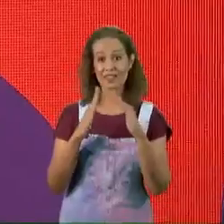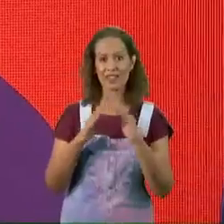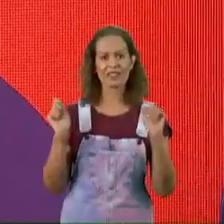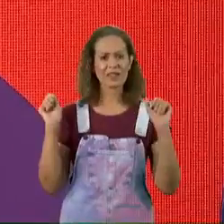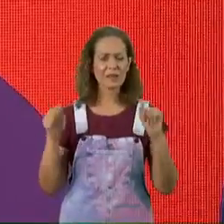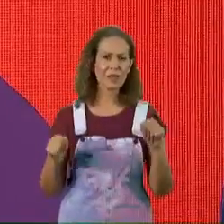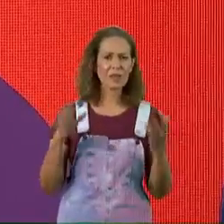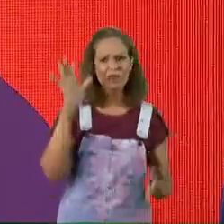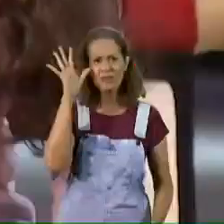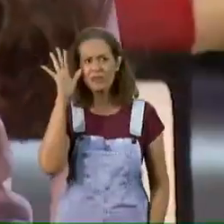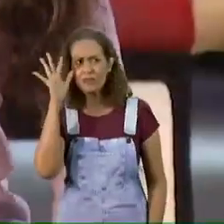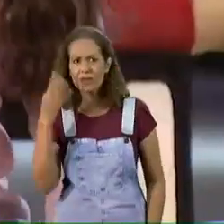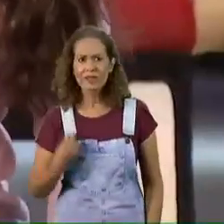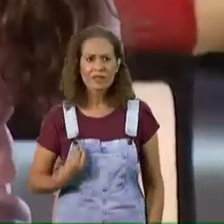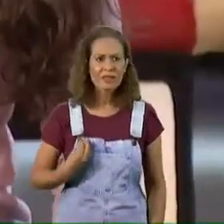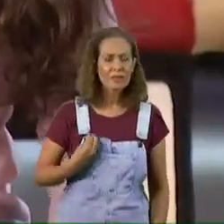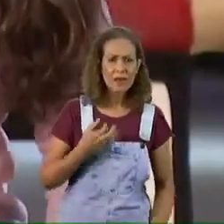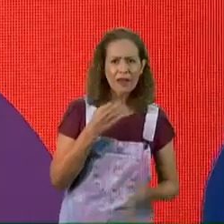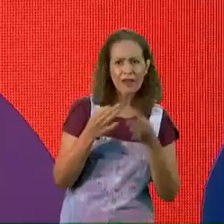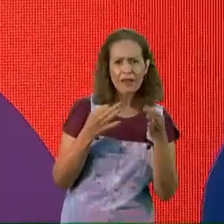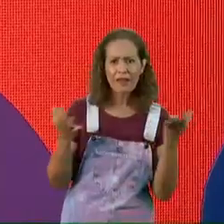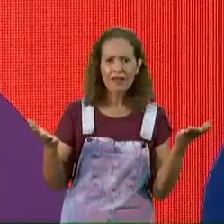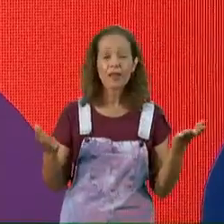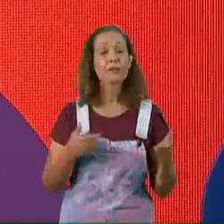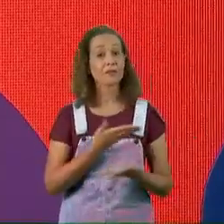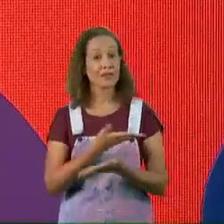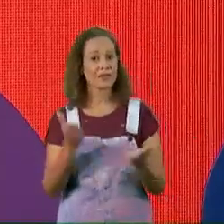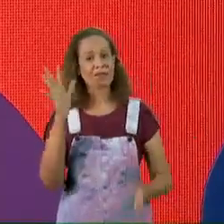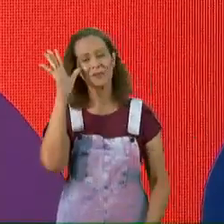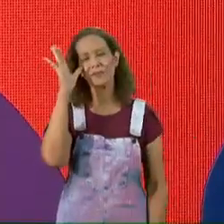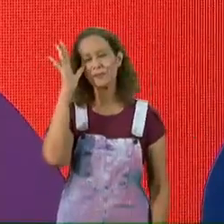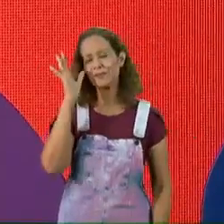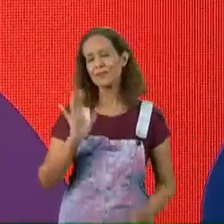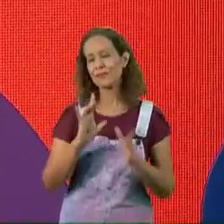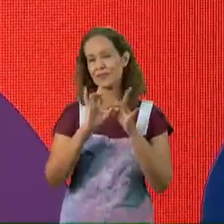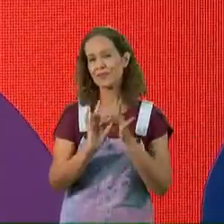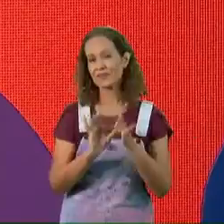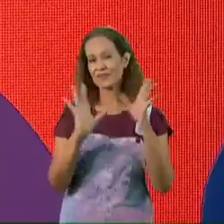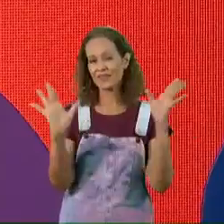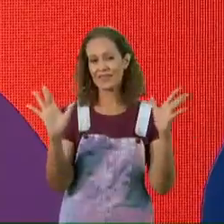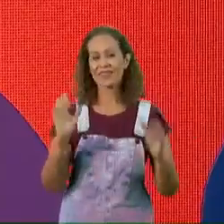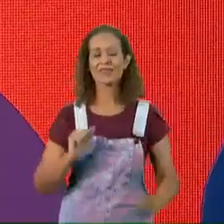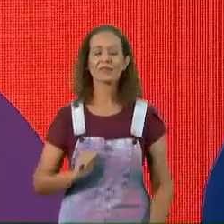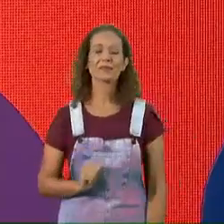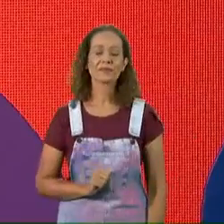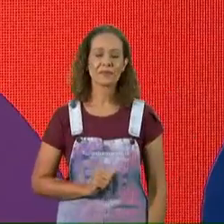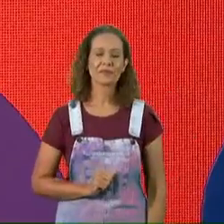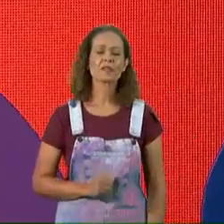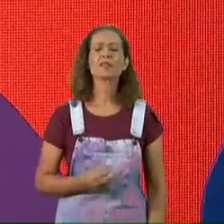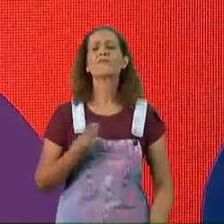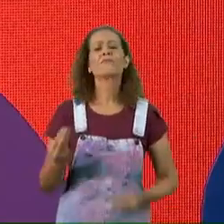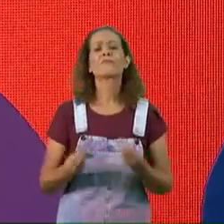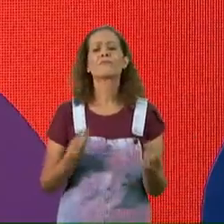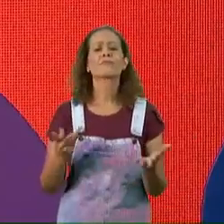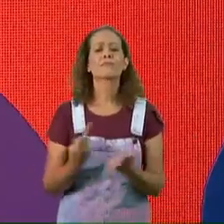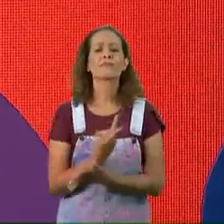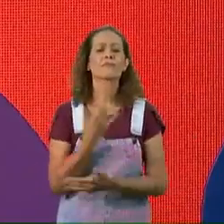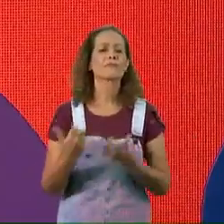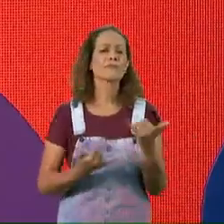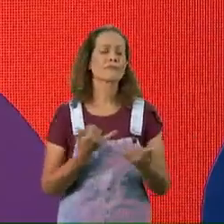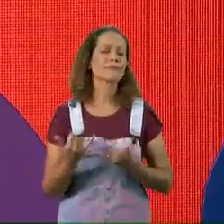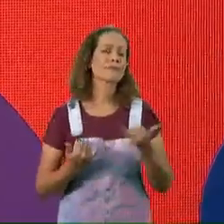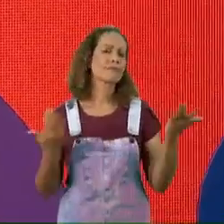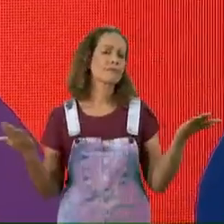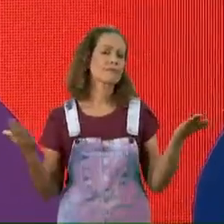participar? Elas podem participar. Vocês, crianças aí de casa, podem participar aqui conosco. Como que vai funcionar a nossa